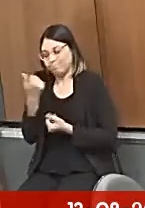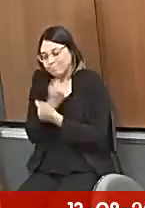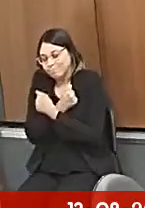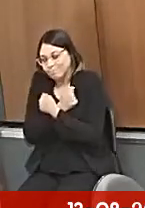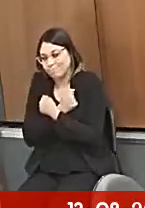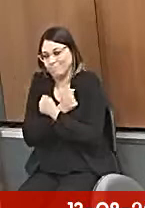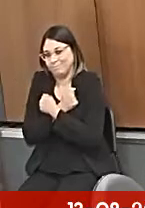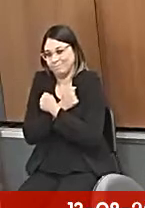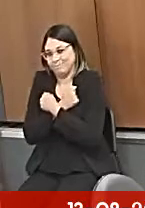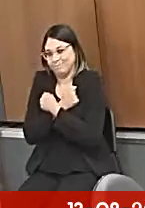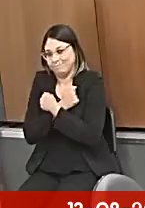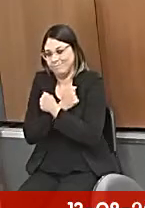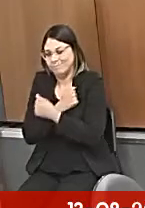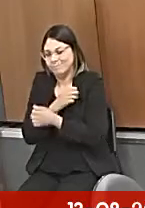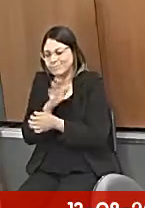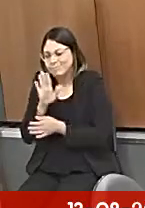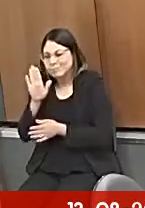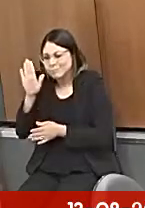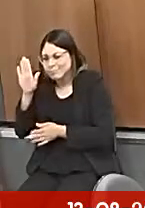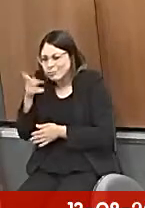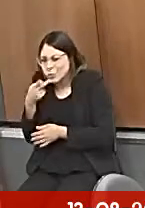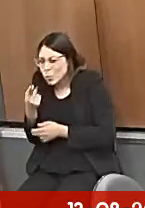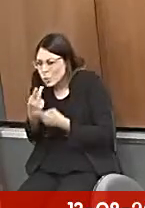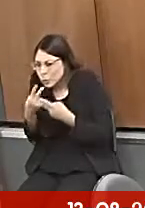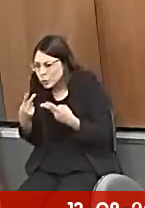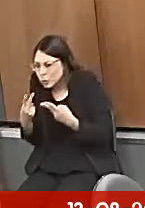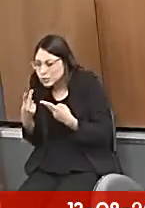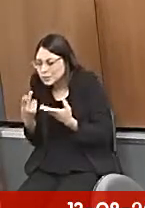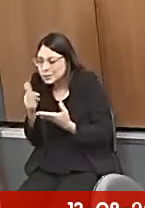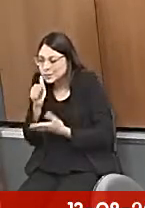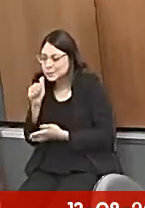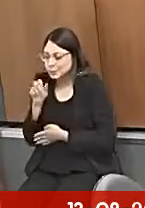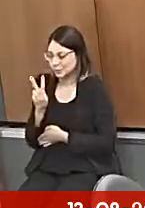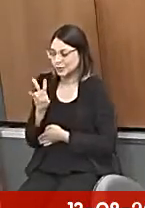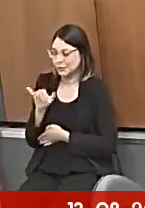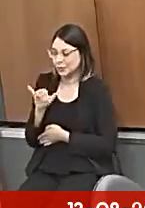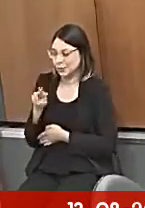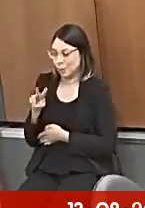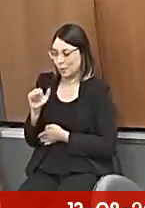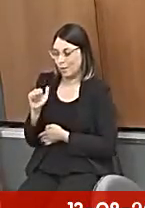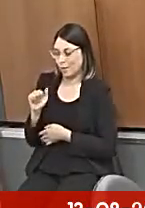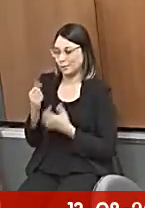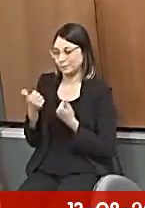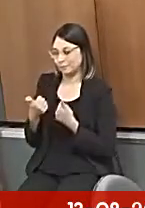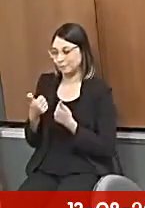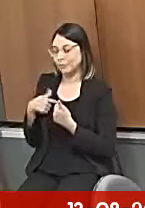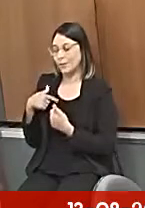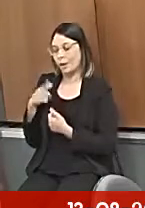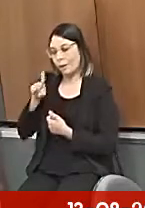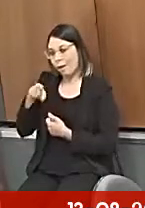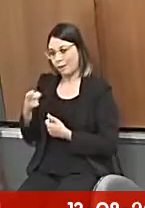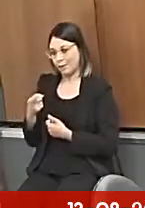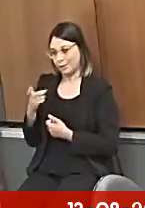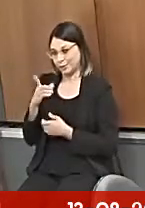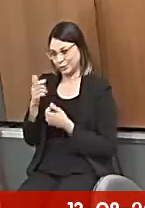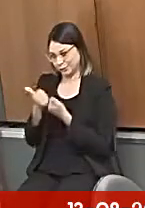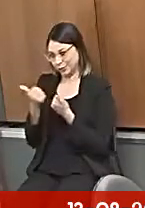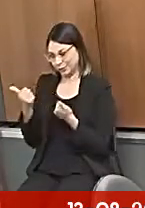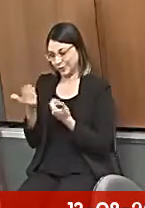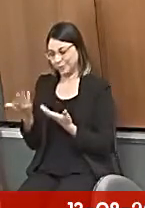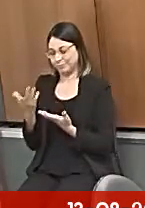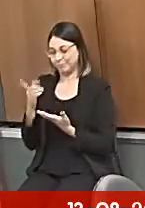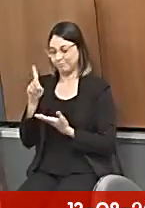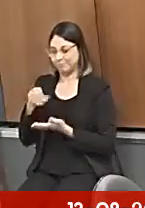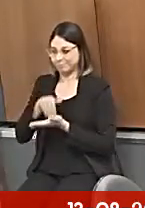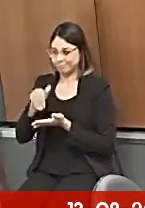é tanto queria som de waka se dá na mesma pois não é como a ex diretora de educação especial da secretaria de